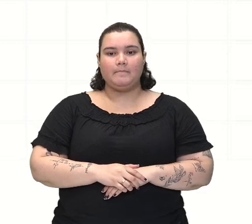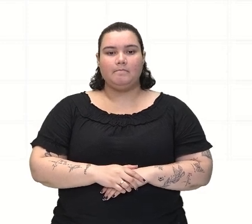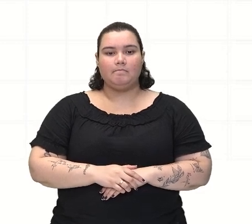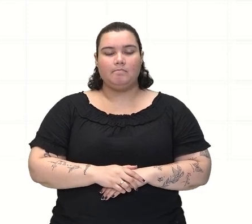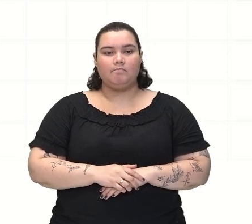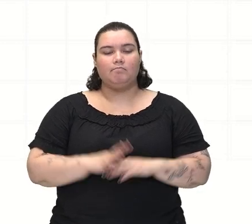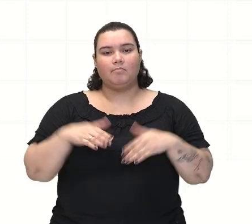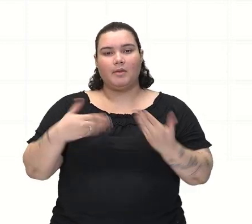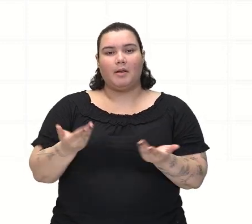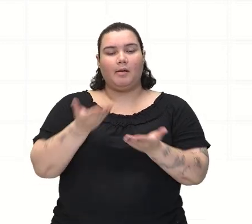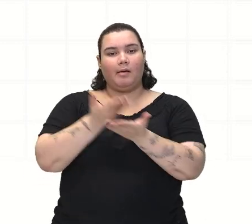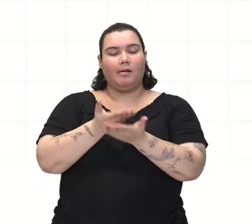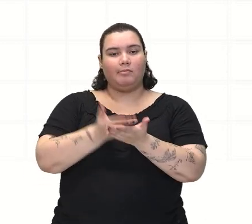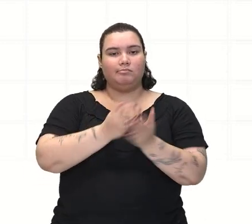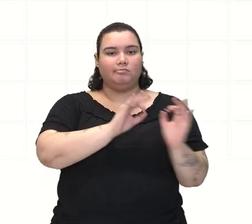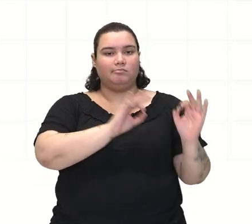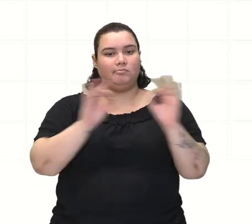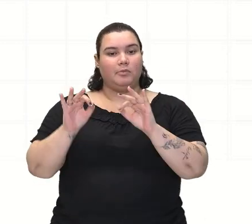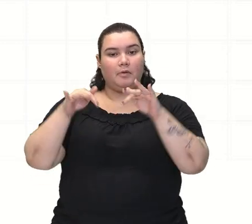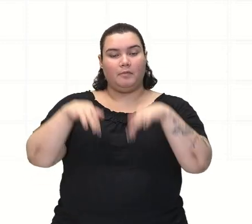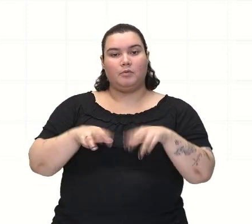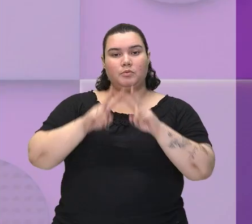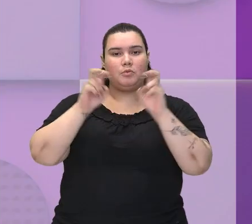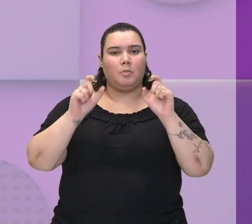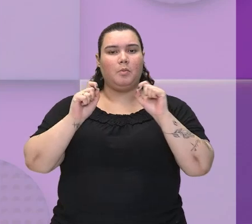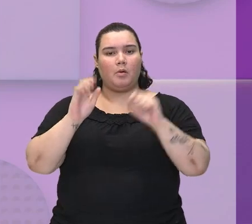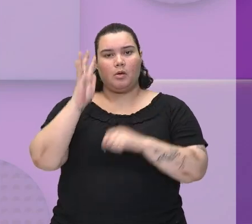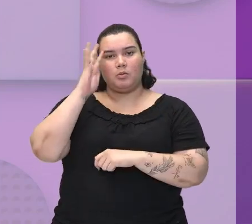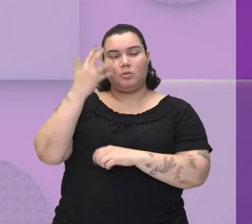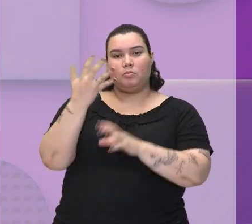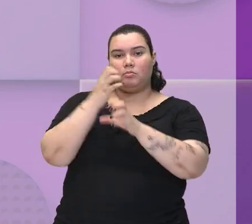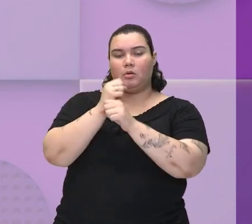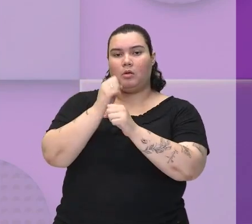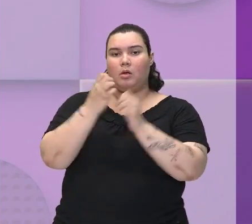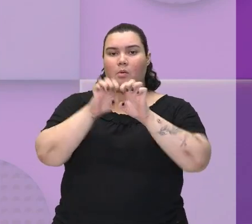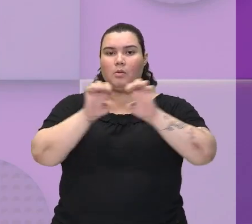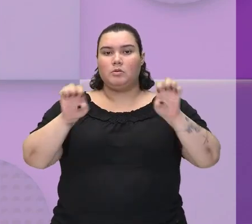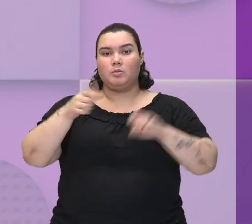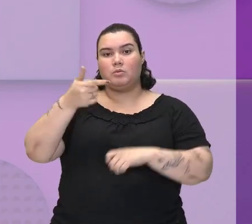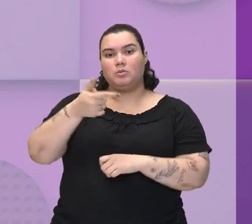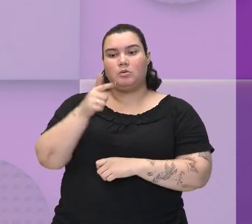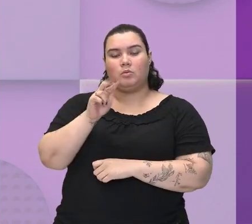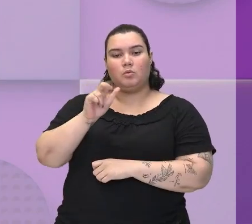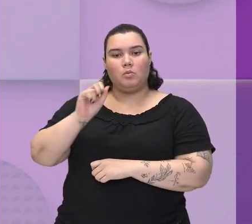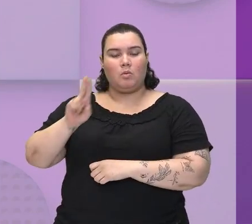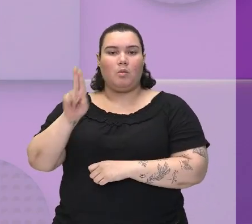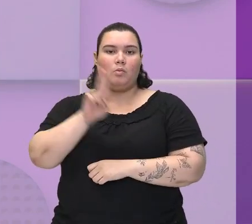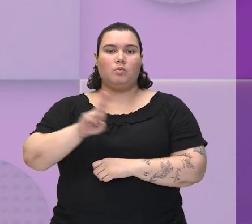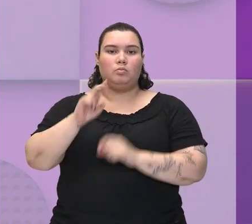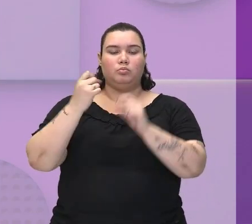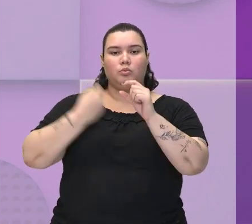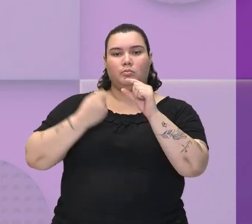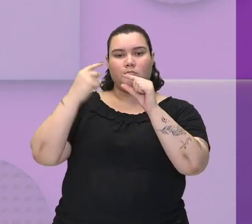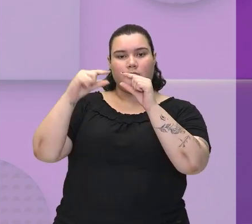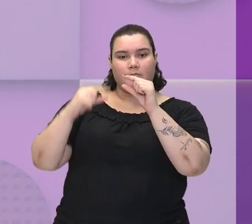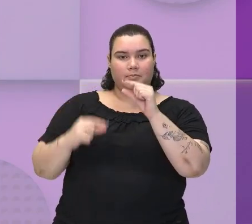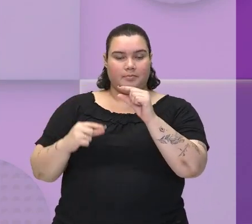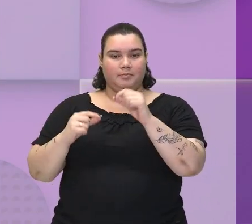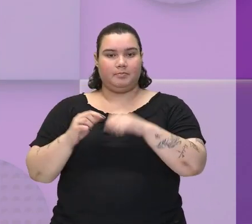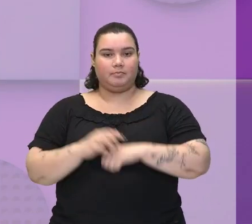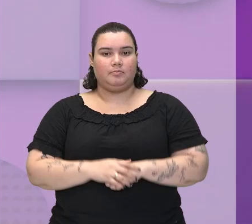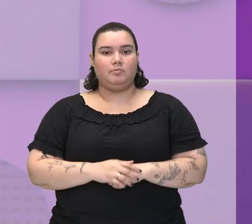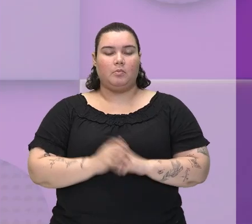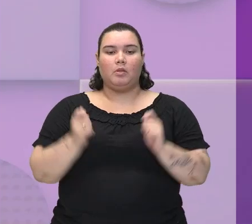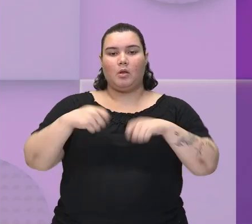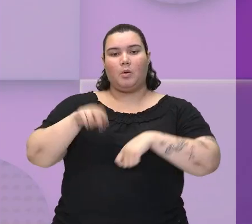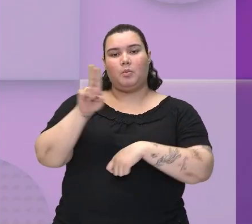essa foi a nossa aula, né, de resolução de equação do segundo grau utilizando a fatoração. Posso